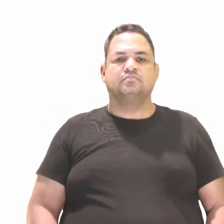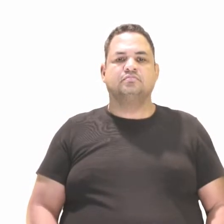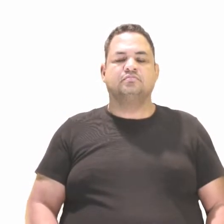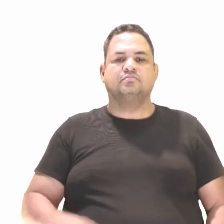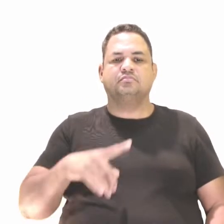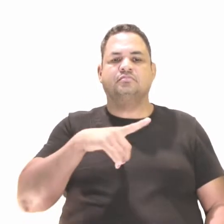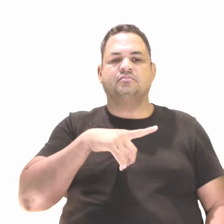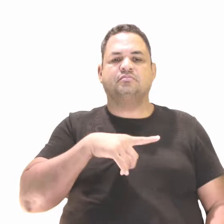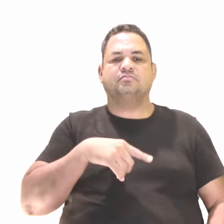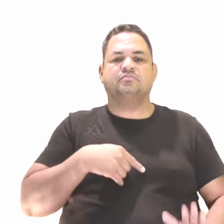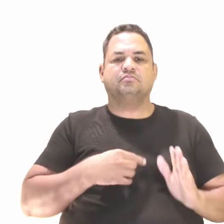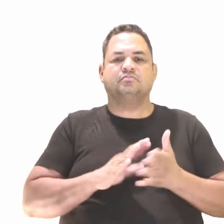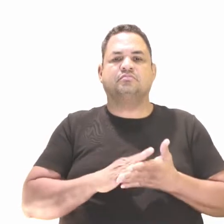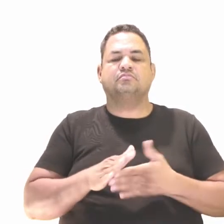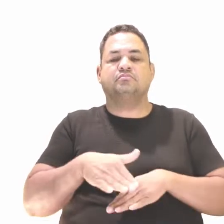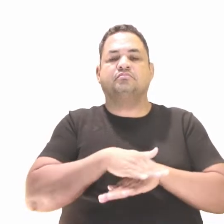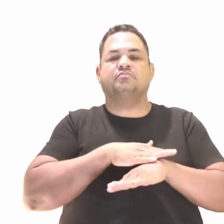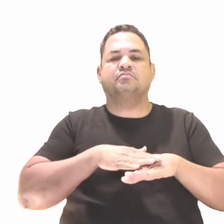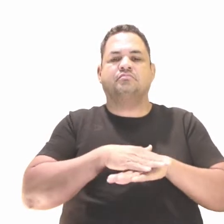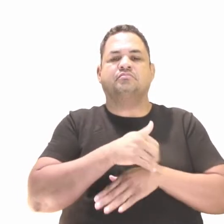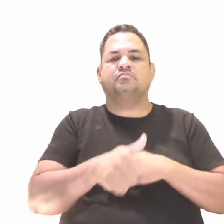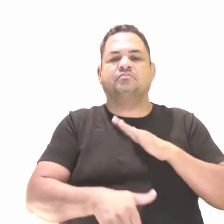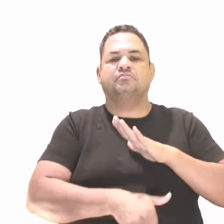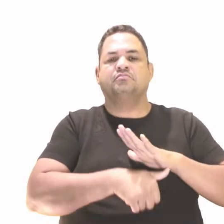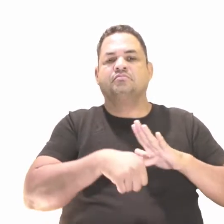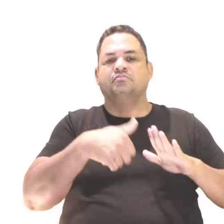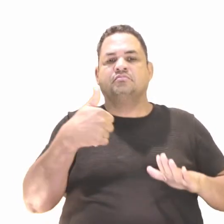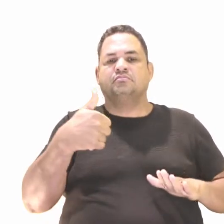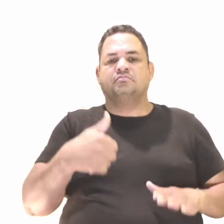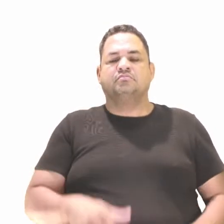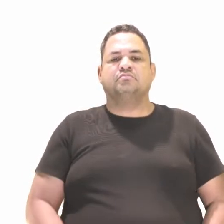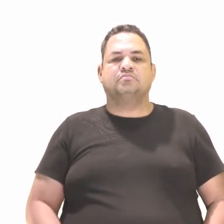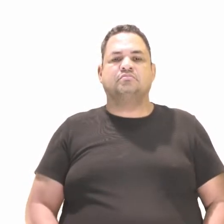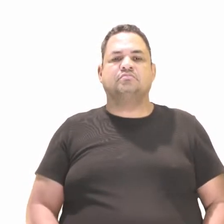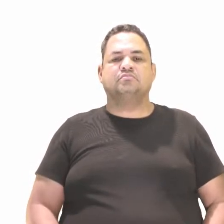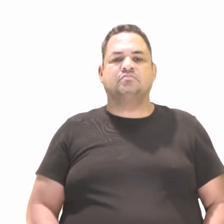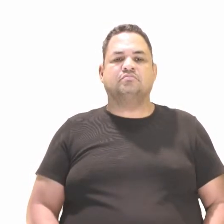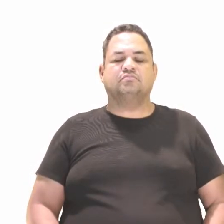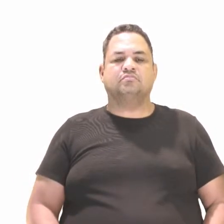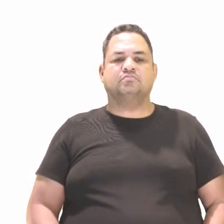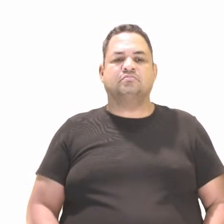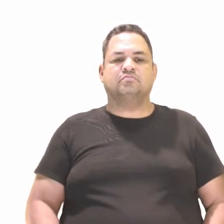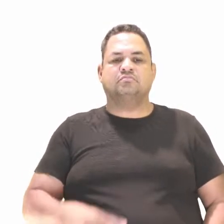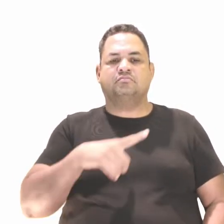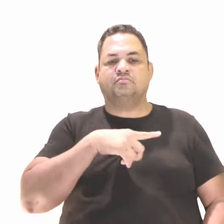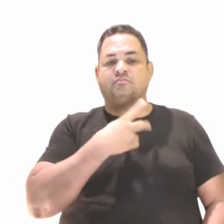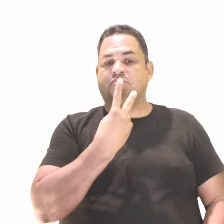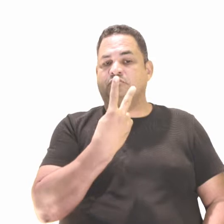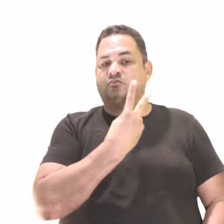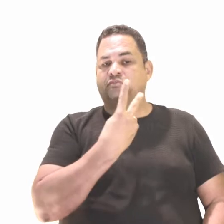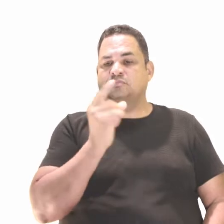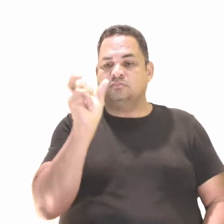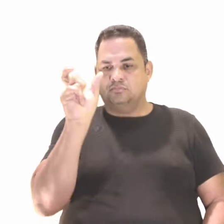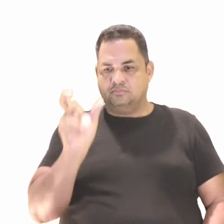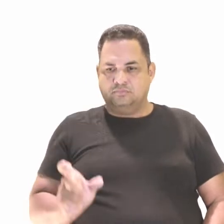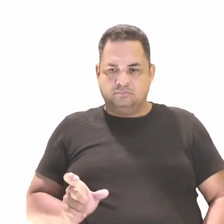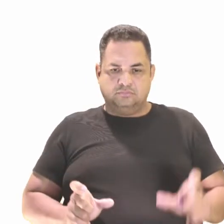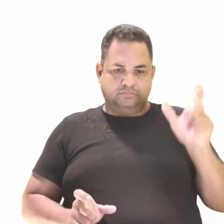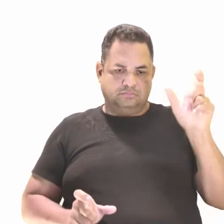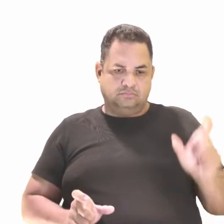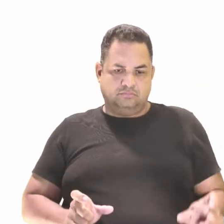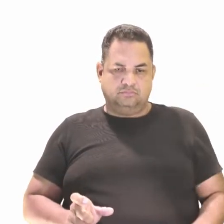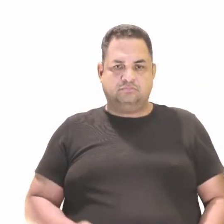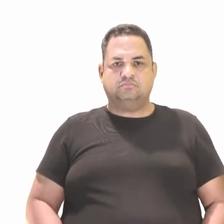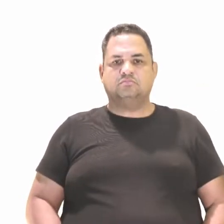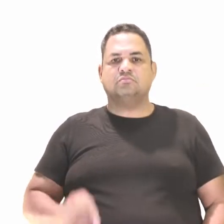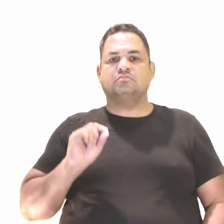tenho a minha primeira conversation between two people, minha primeira conversação entre duas pessoas. Vamos lá para